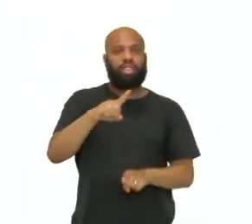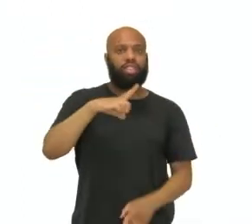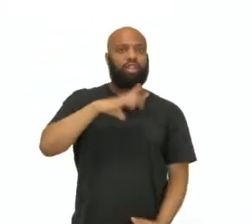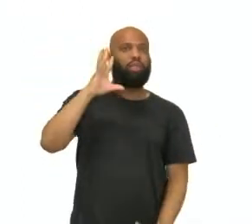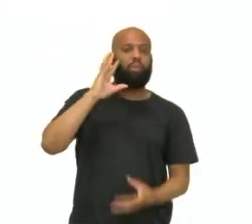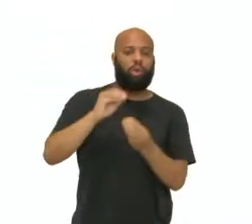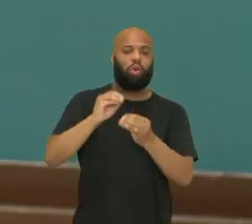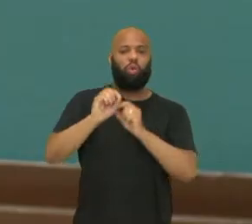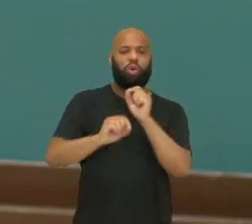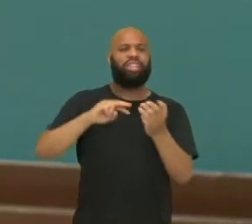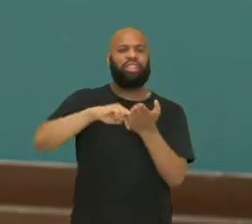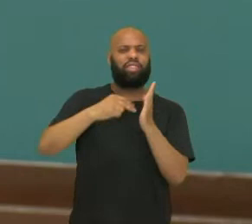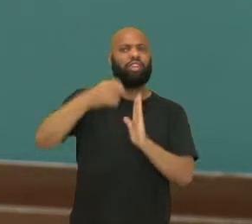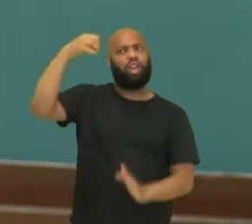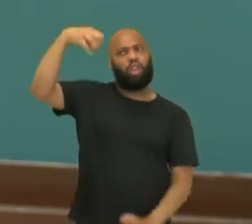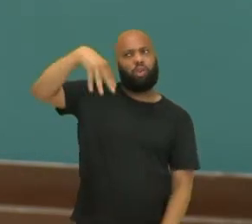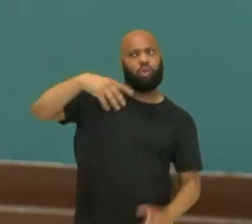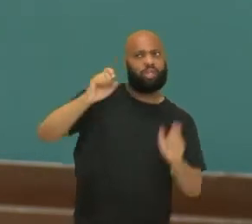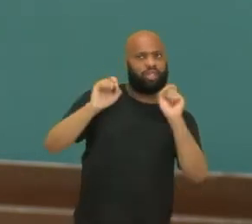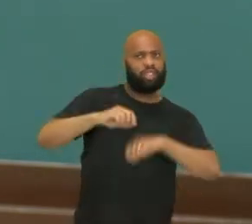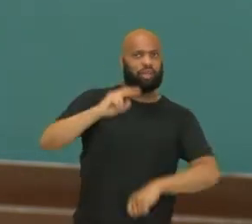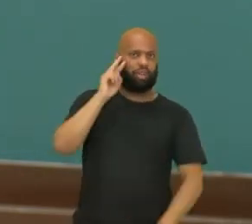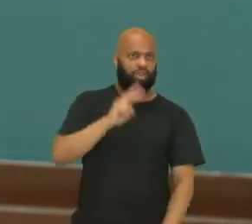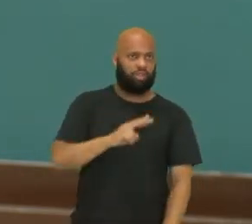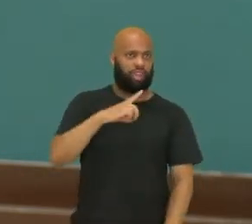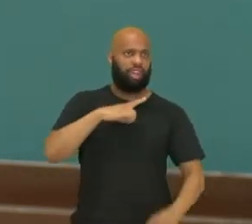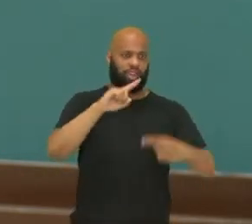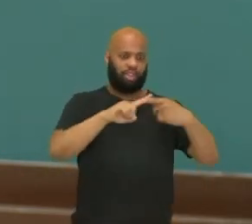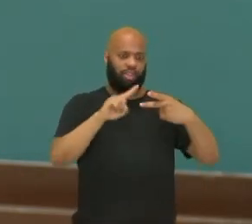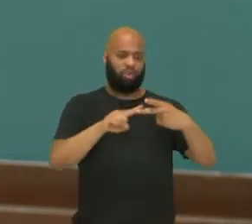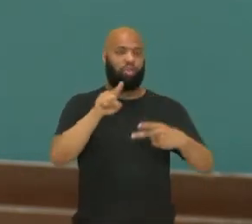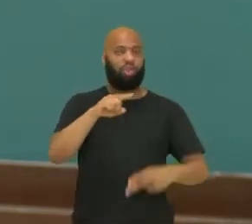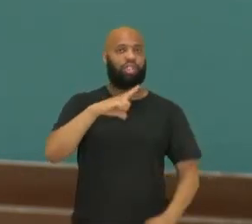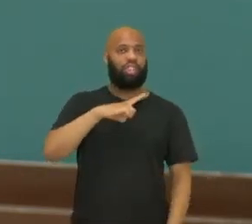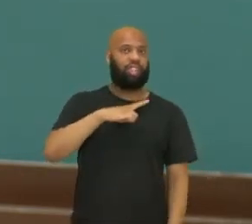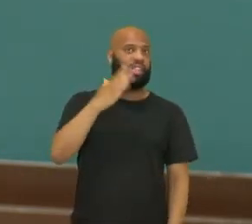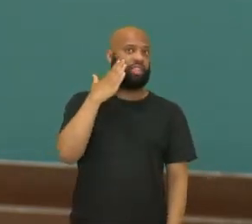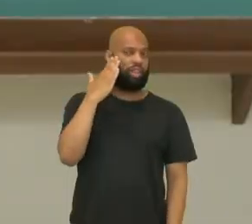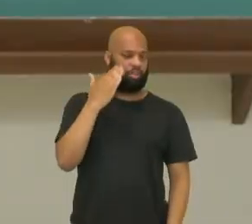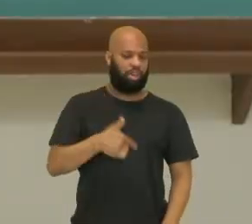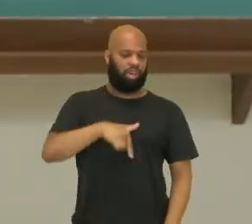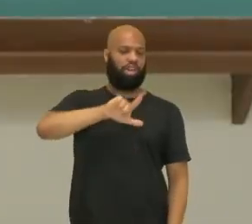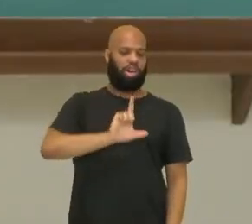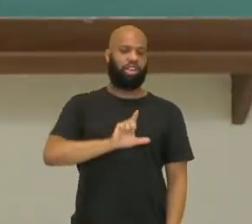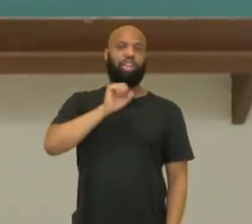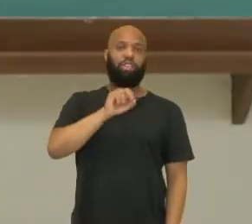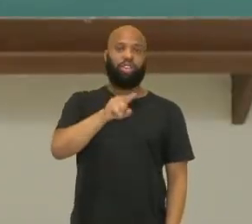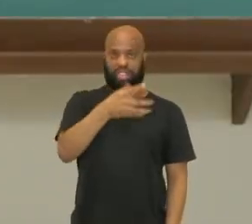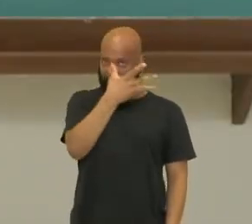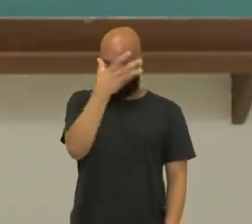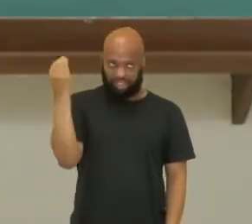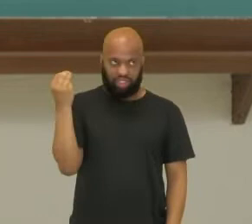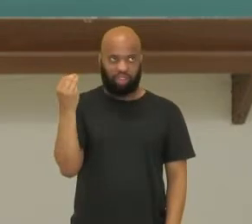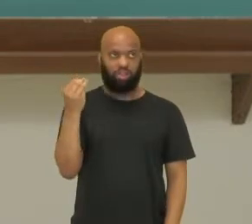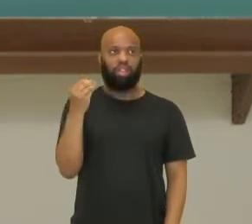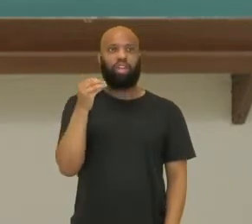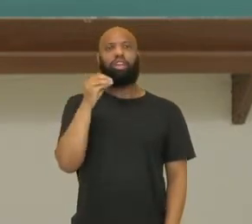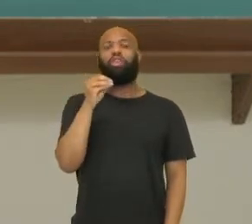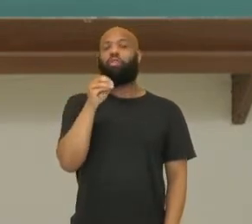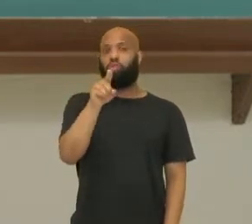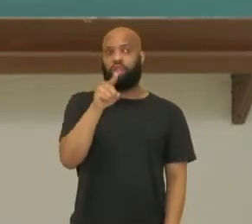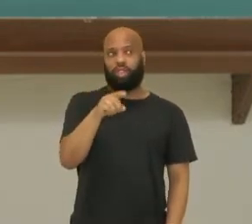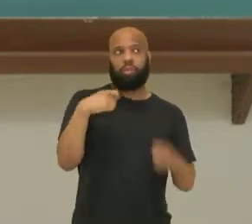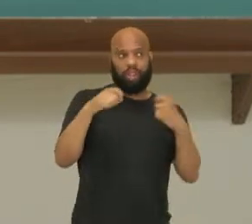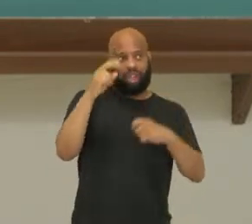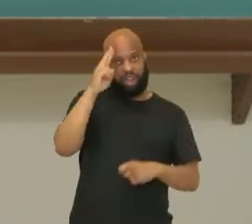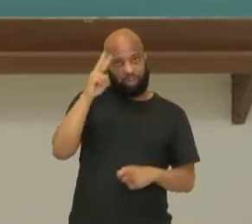luz visível, tá? Então, essas duas partes você tem que entender. Se você não lembra, ou melhor, você tem que